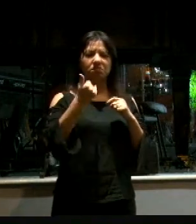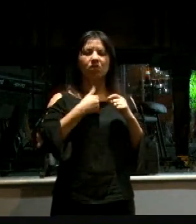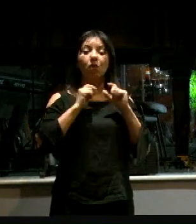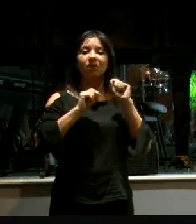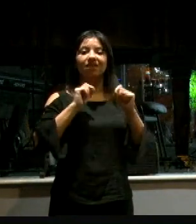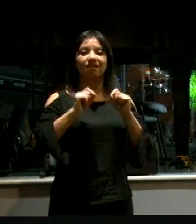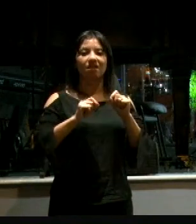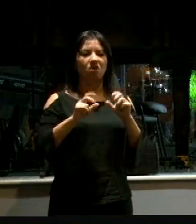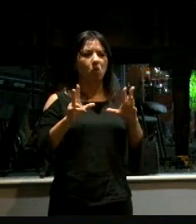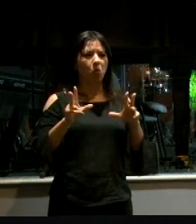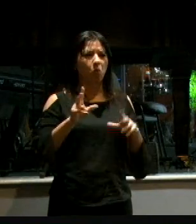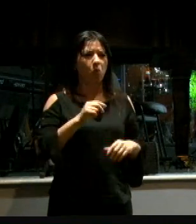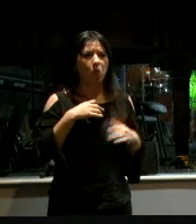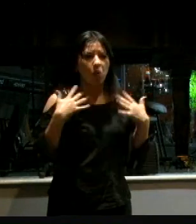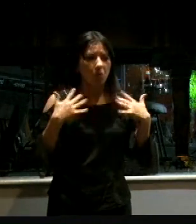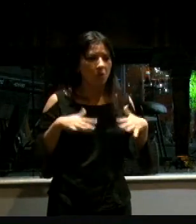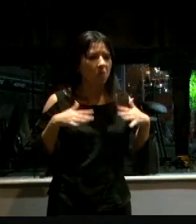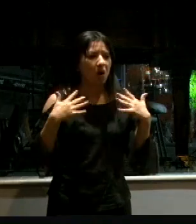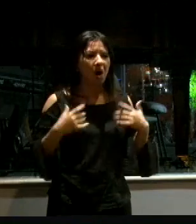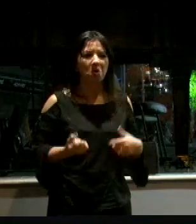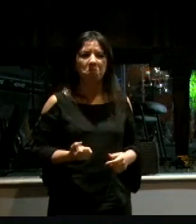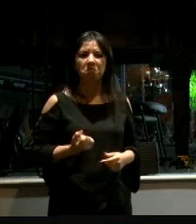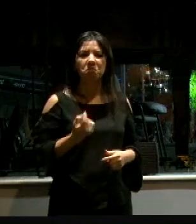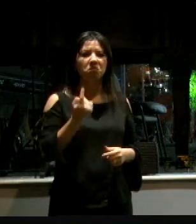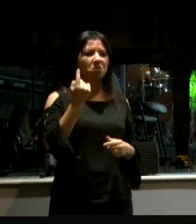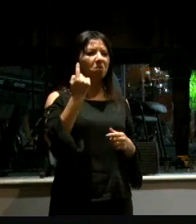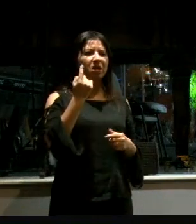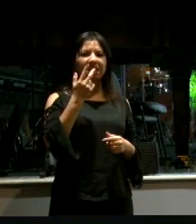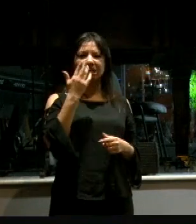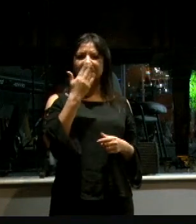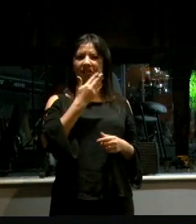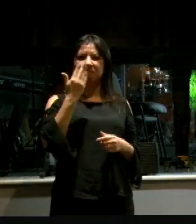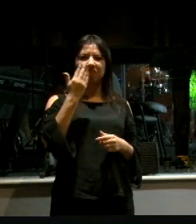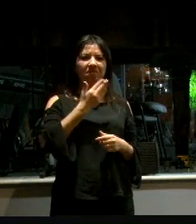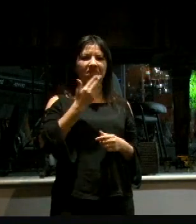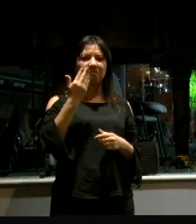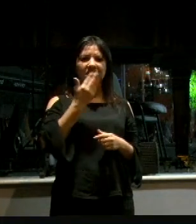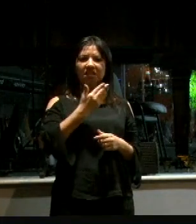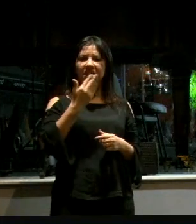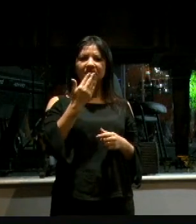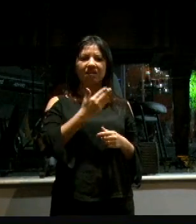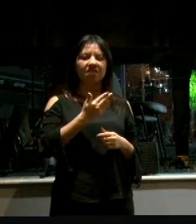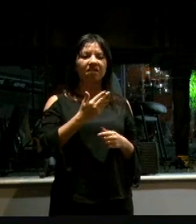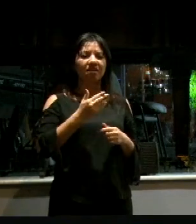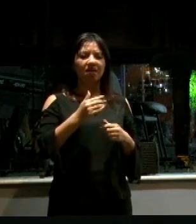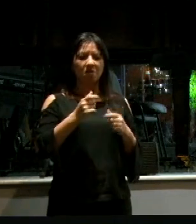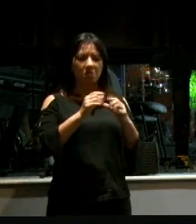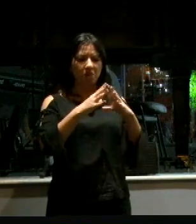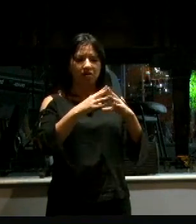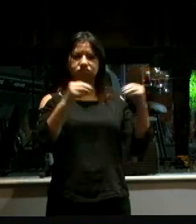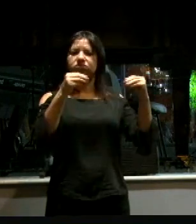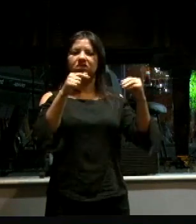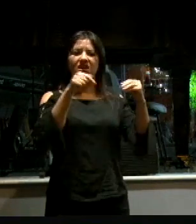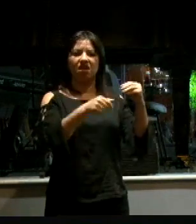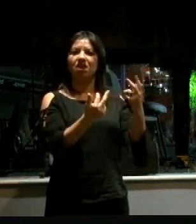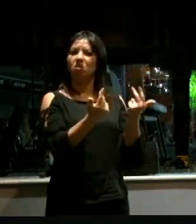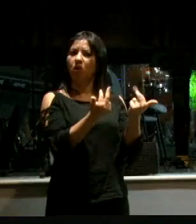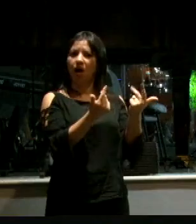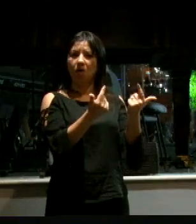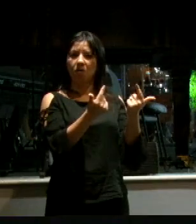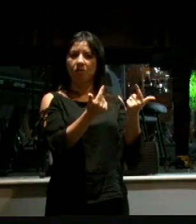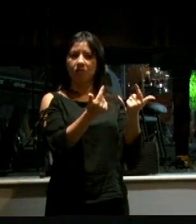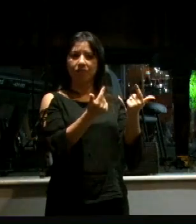Meu pai, queridos, morreu 10 anos depois, e não foi de câncer, e não foi por causa